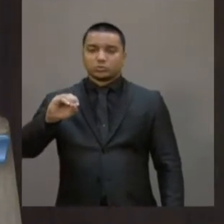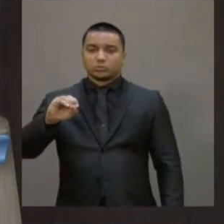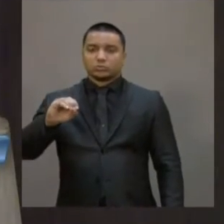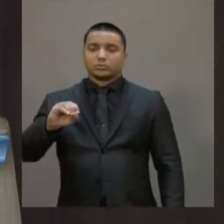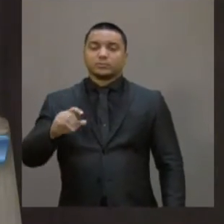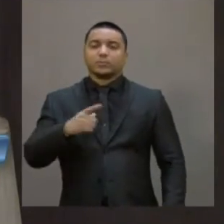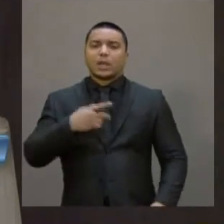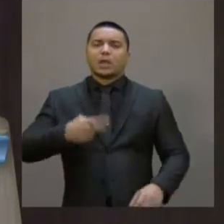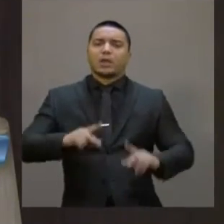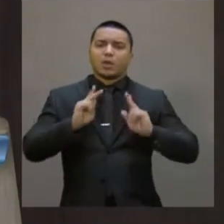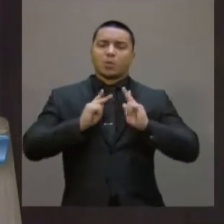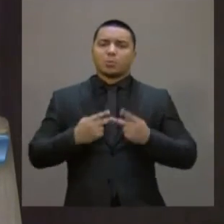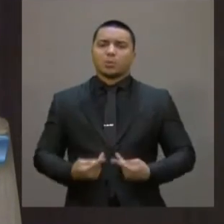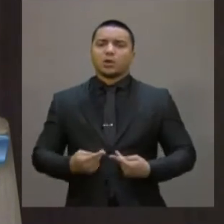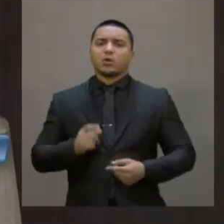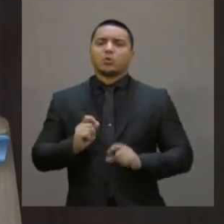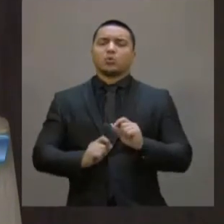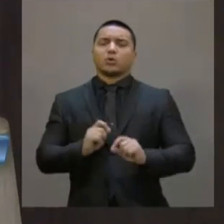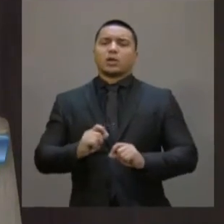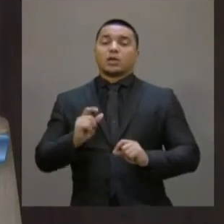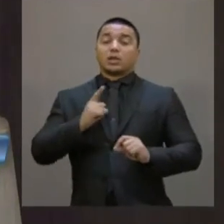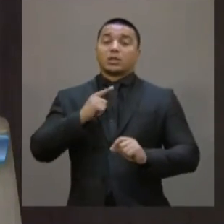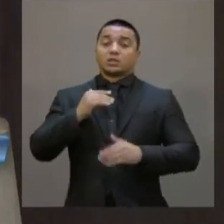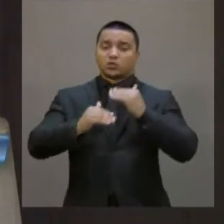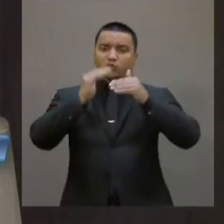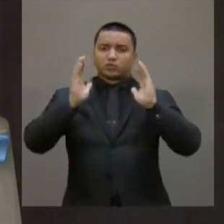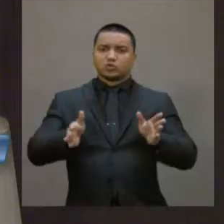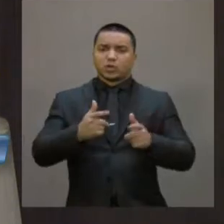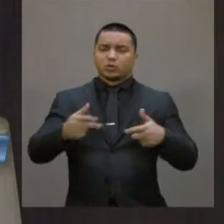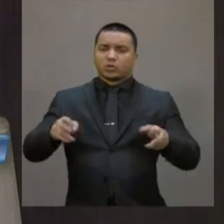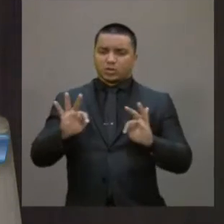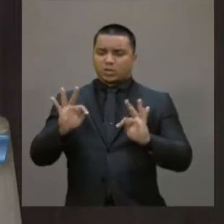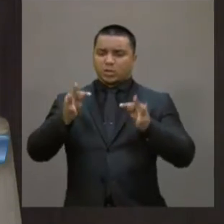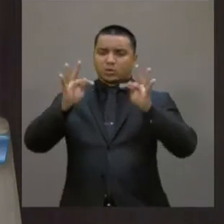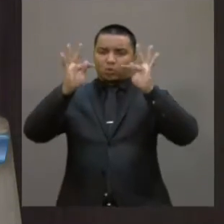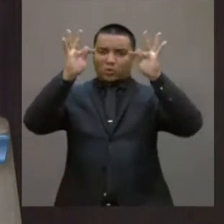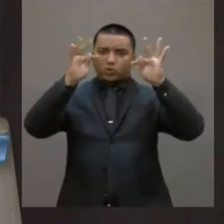a humanidade, ela desenvolveu esse pacote tecnológico,